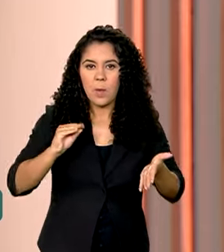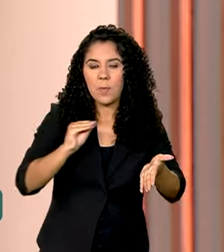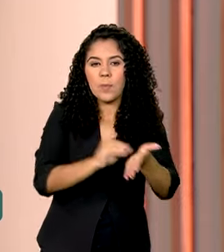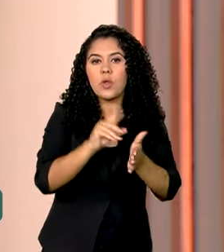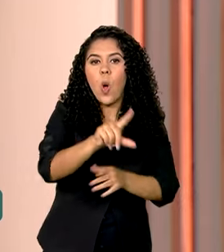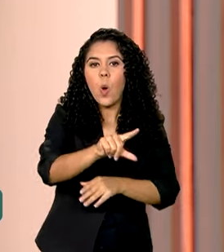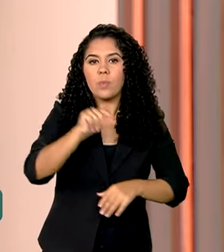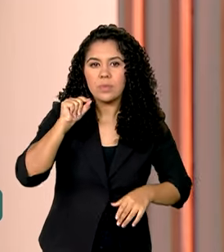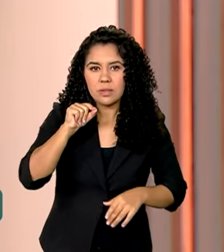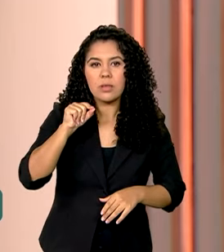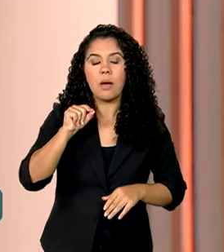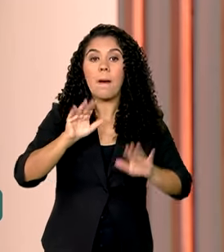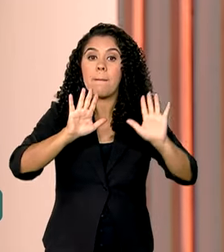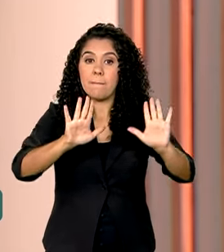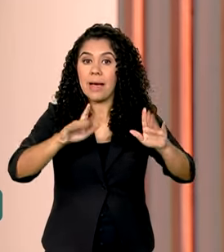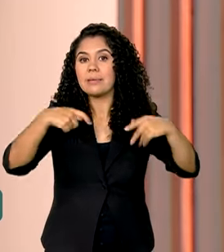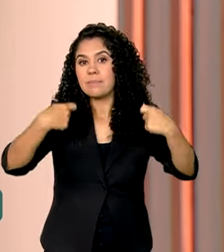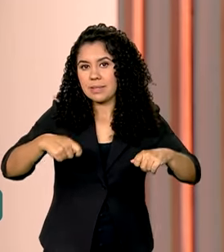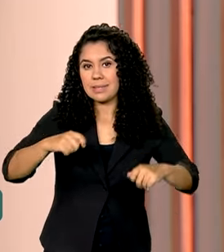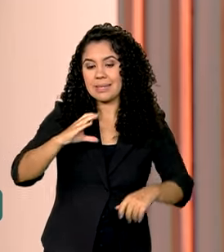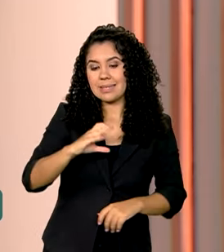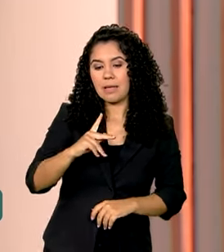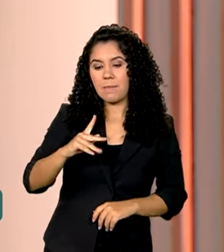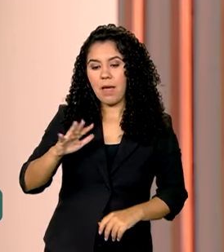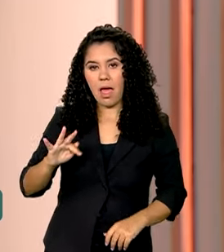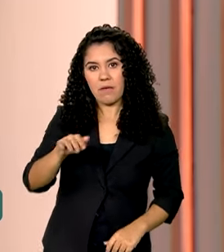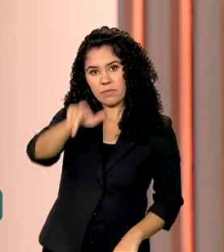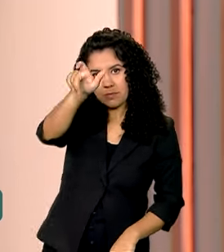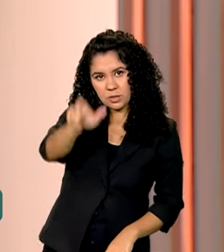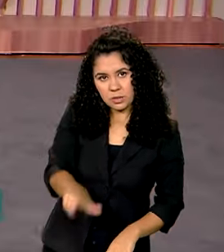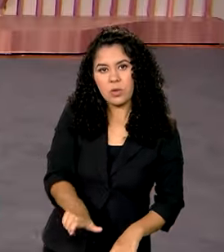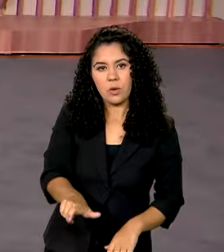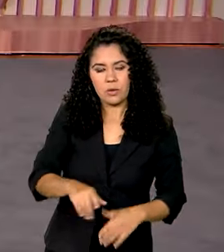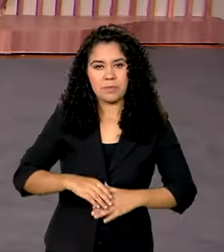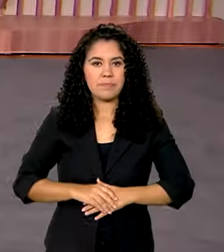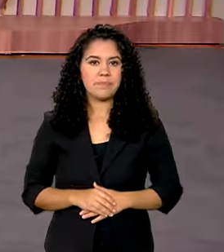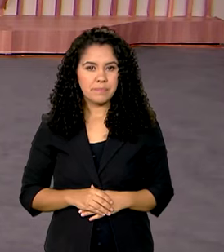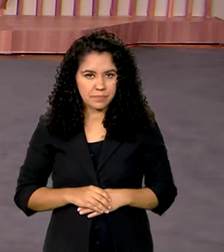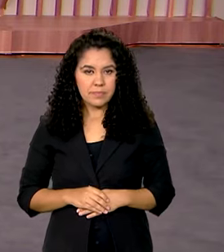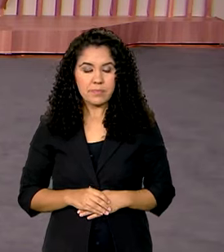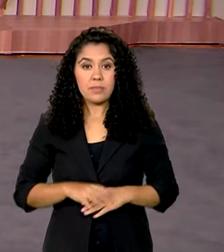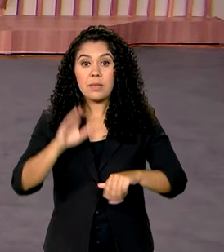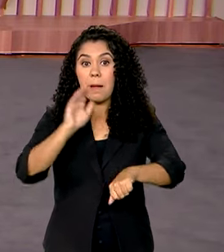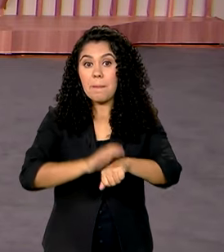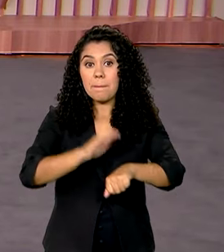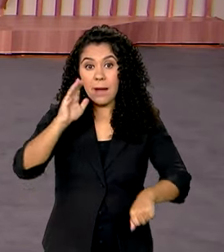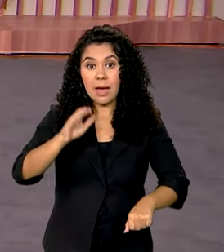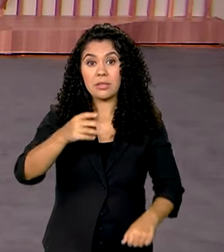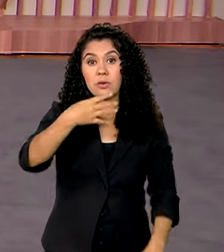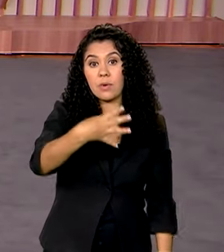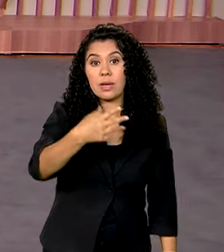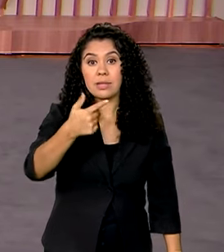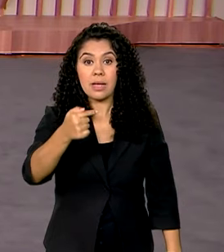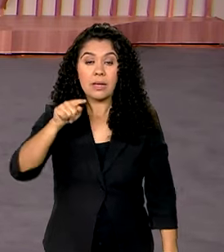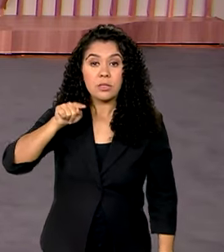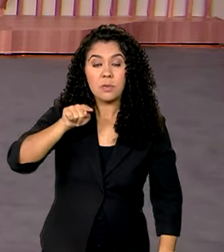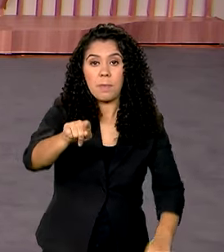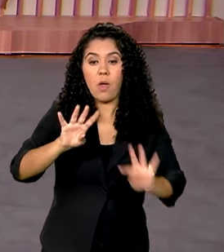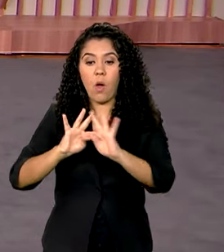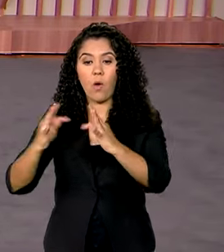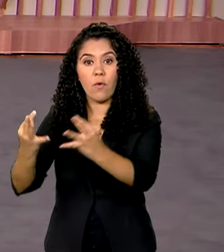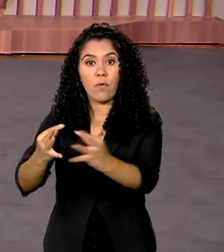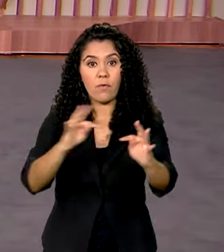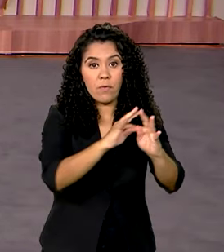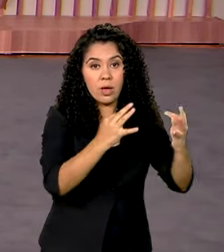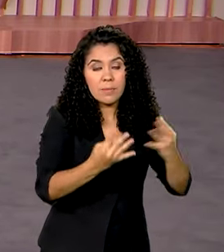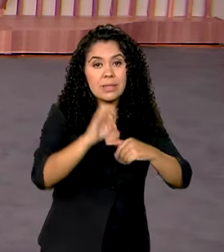pagamento, desde que a chave seja o CPF do declarante. E mais 47 mil famílias no Rio Grande